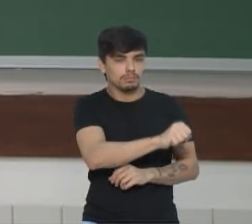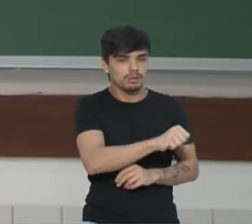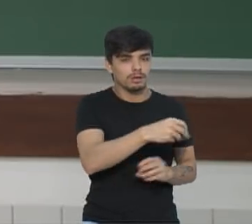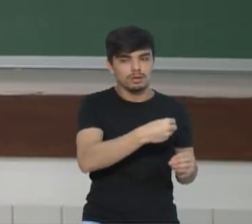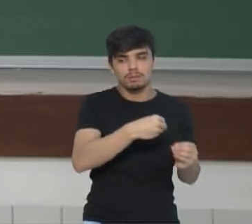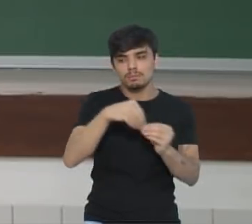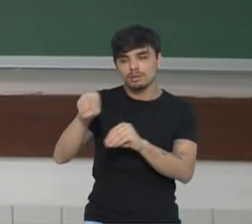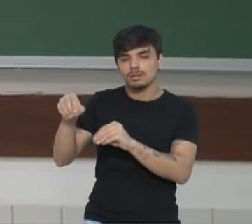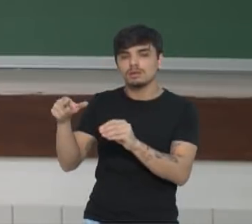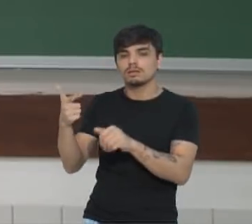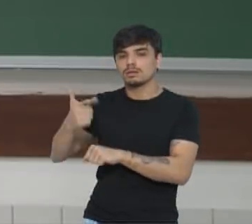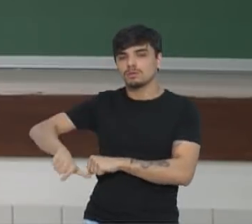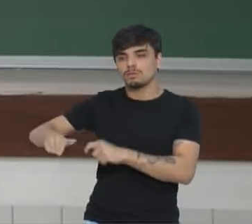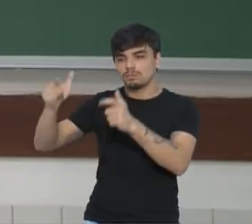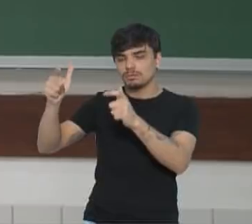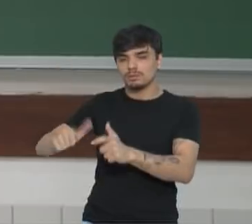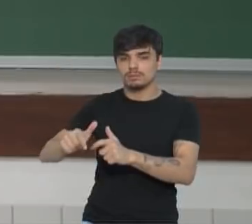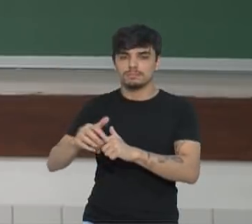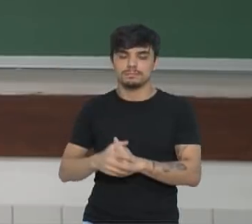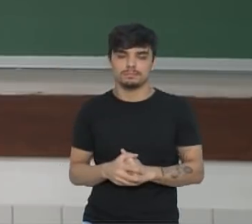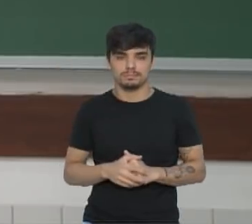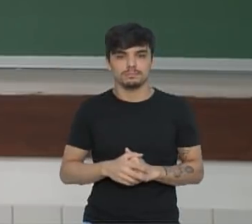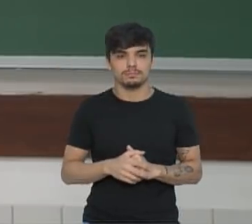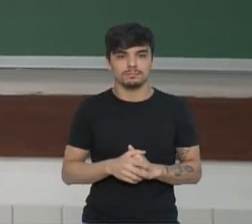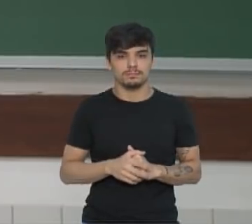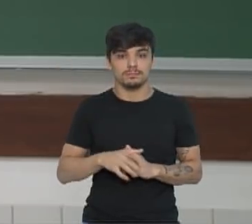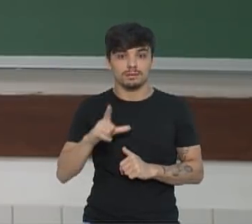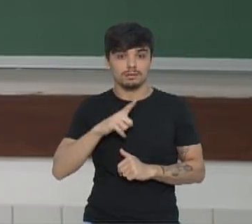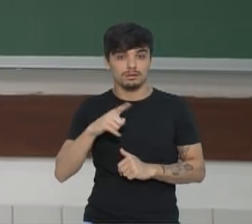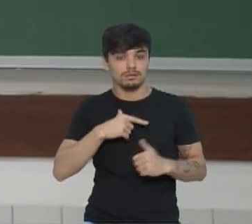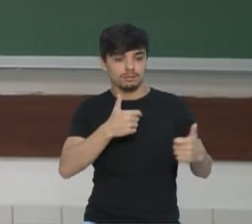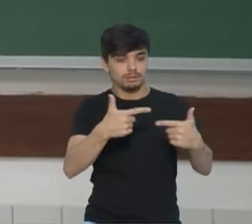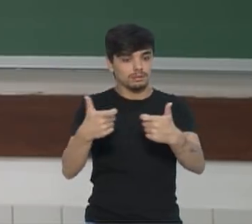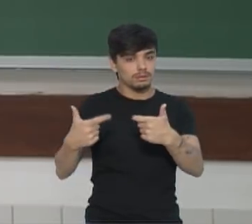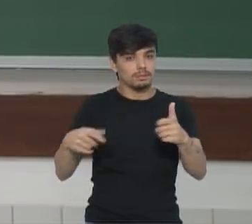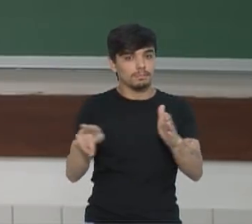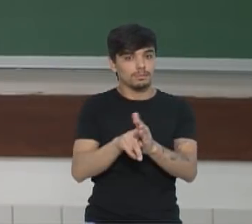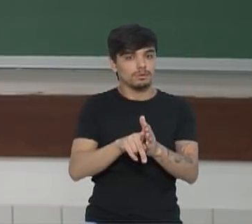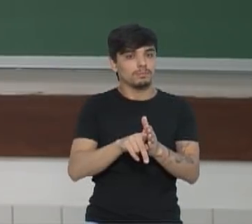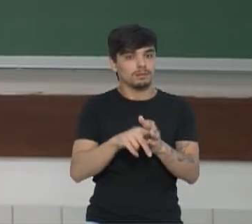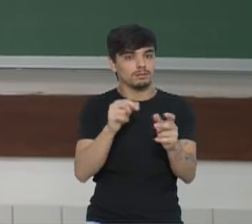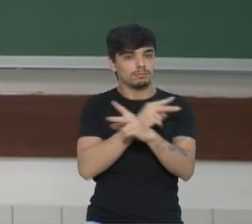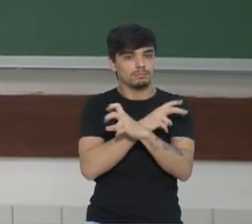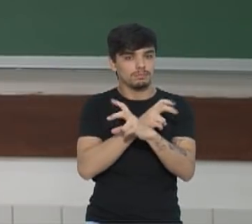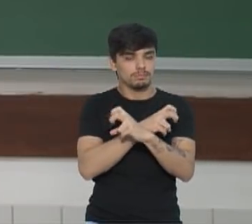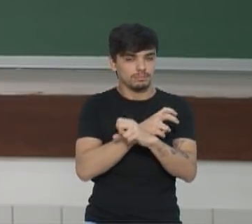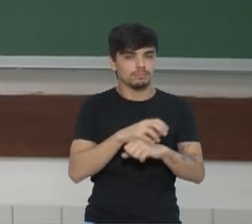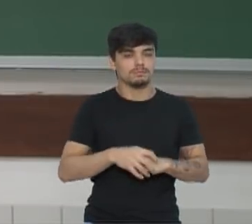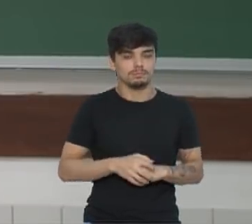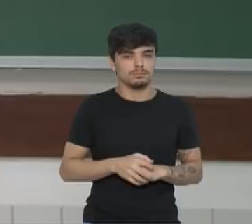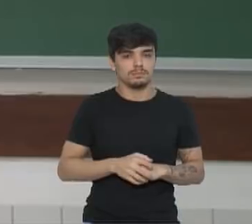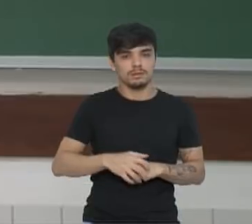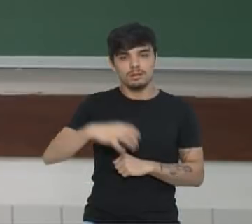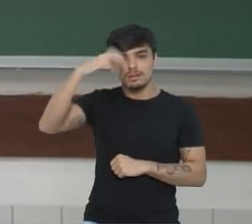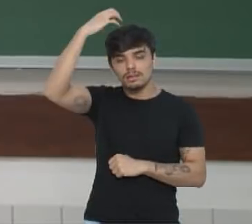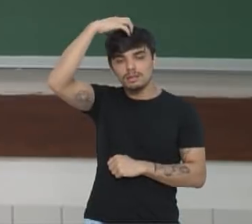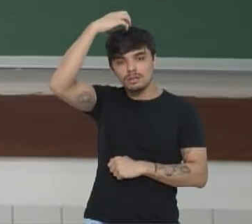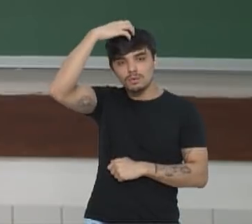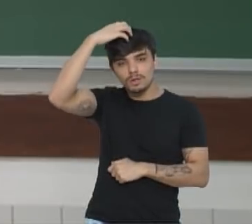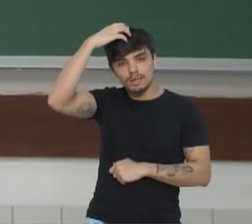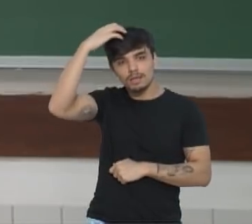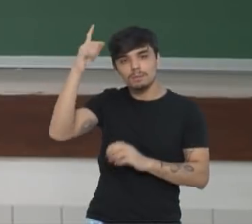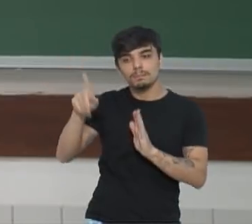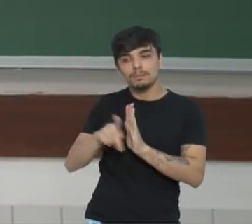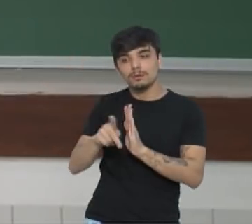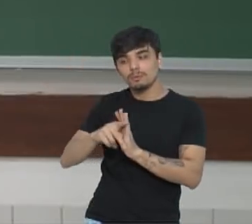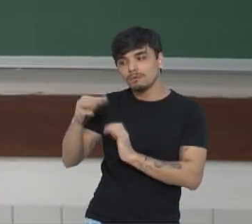volta para Toulouse. Só que agora ele criou toda uma discussão. Ele estava em guerra com a Áustria. E o rei, que governa a França, tentou sair da